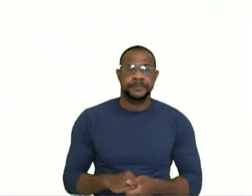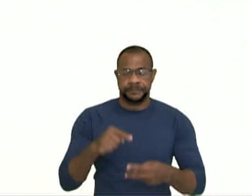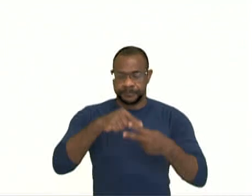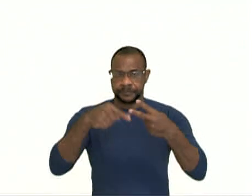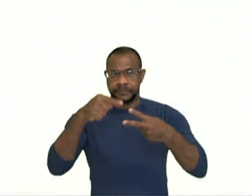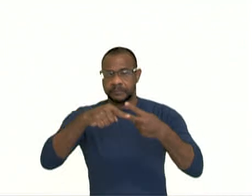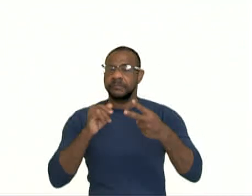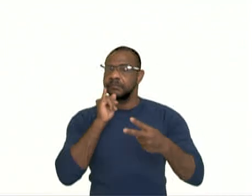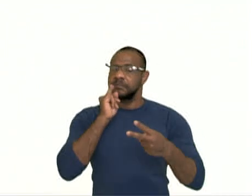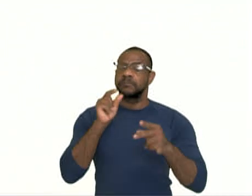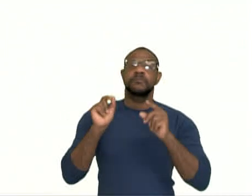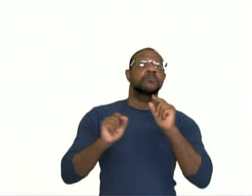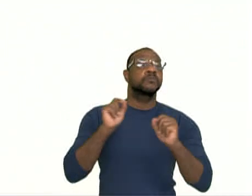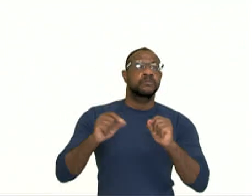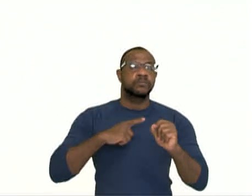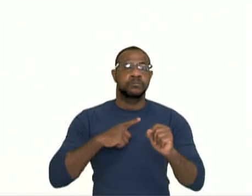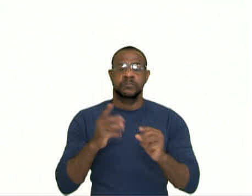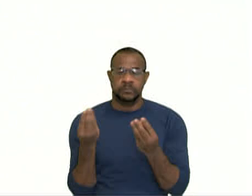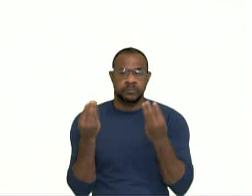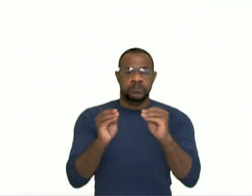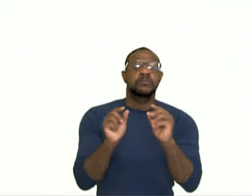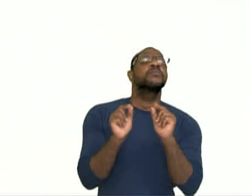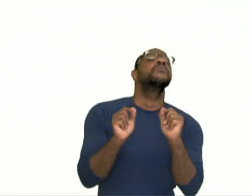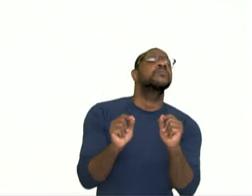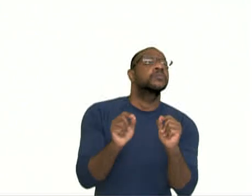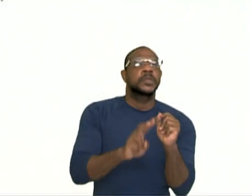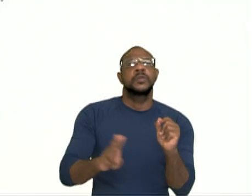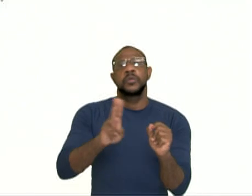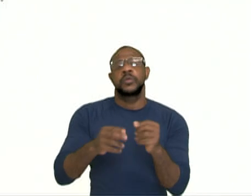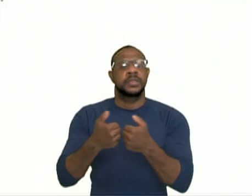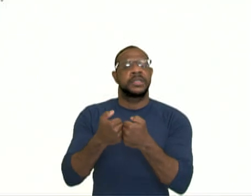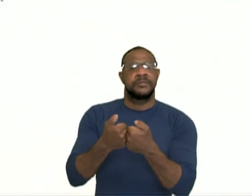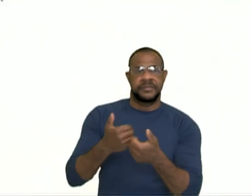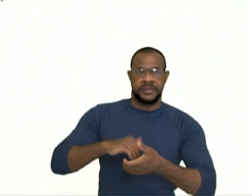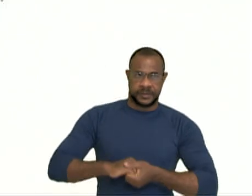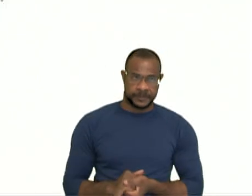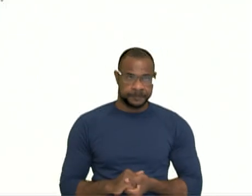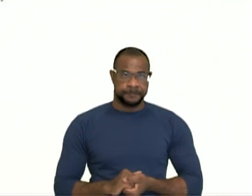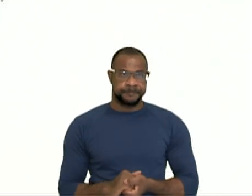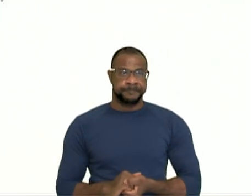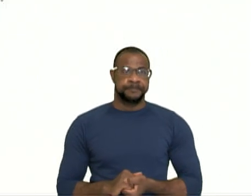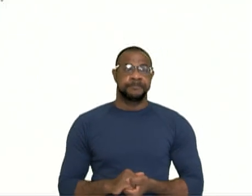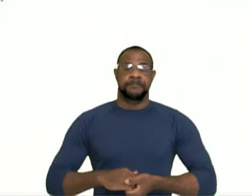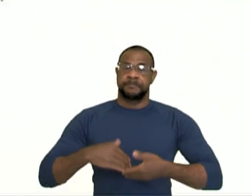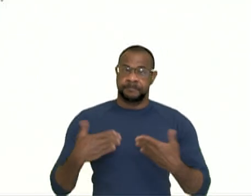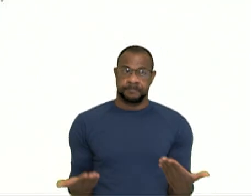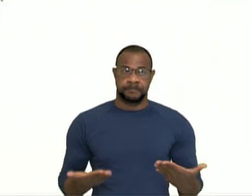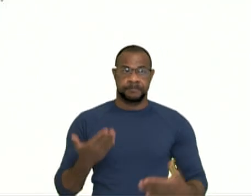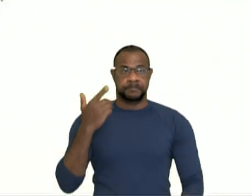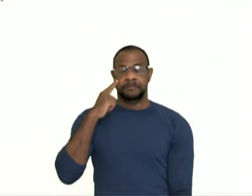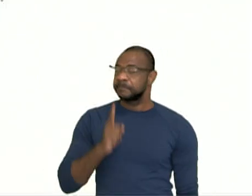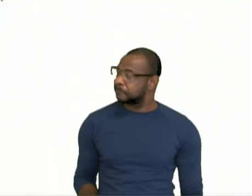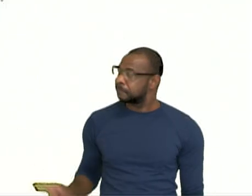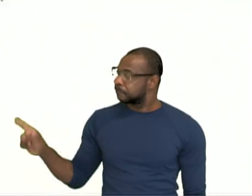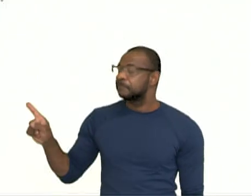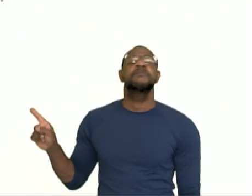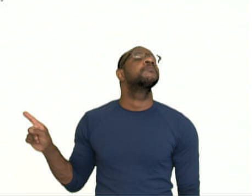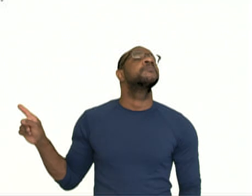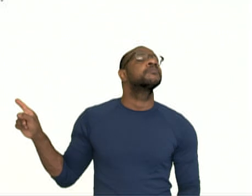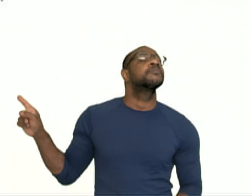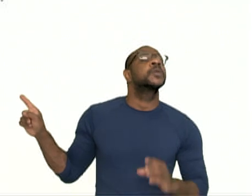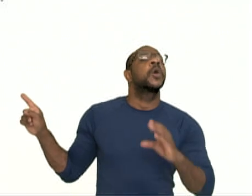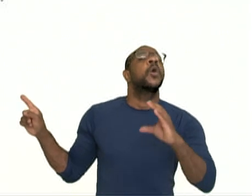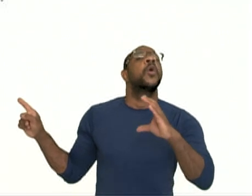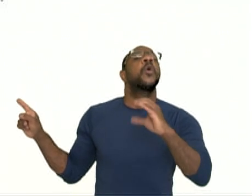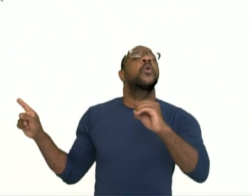esses dois exemplos a gente aplica, lá em física. Olha aqui a função, então,